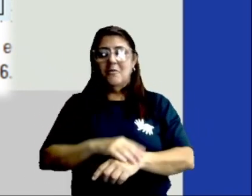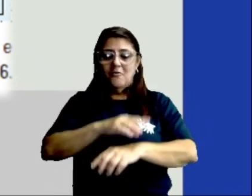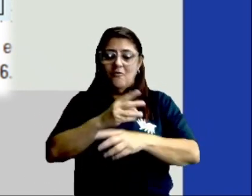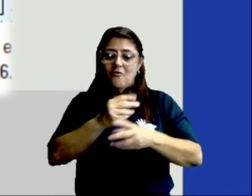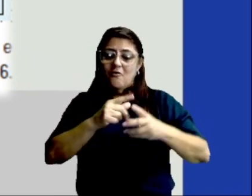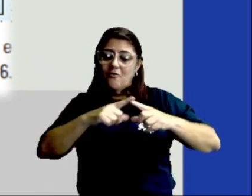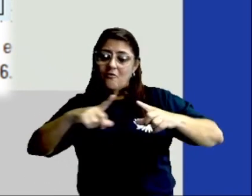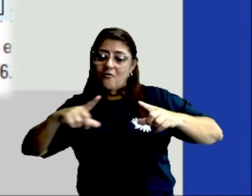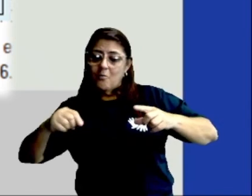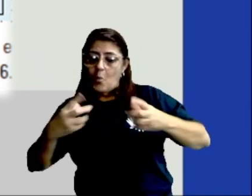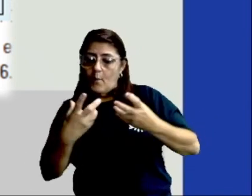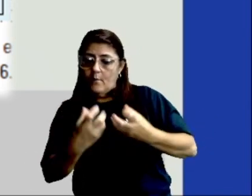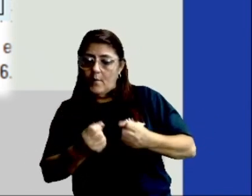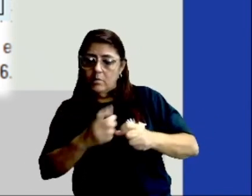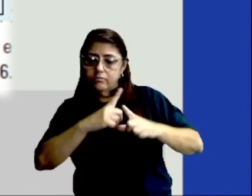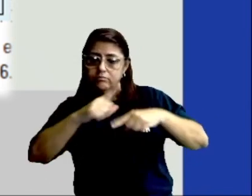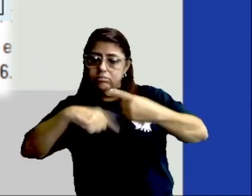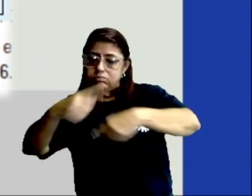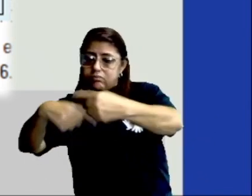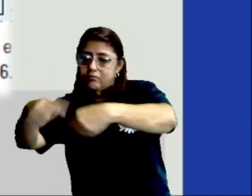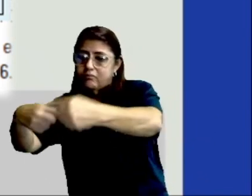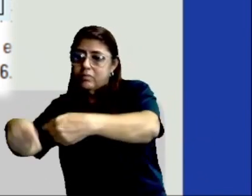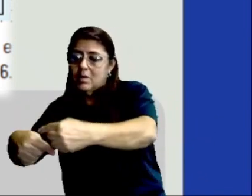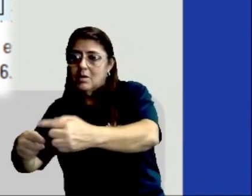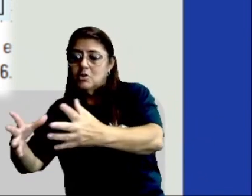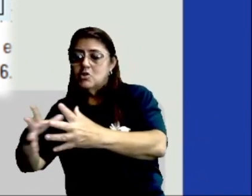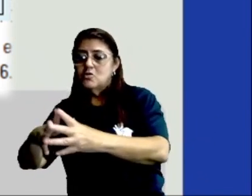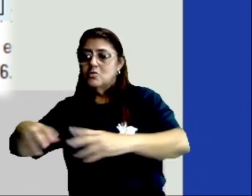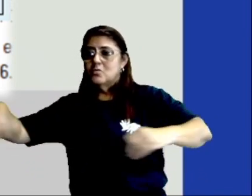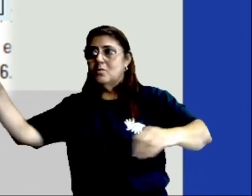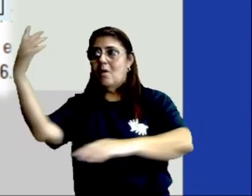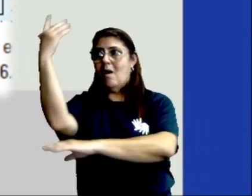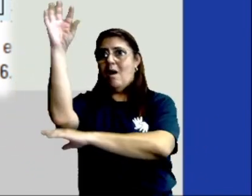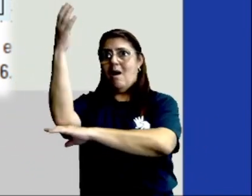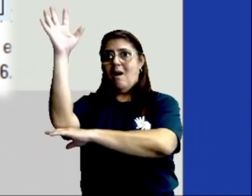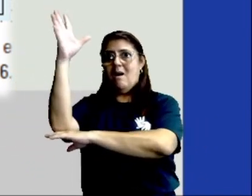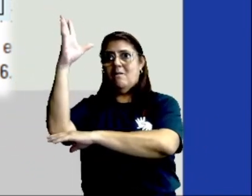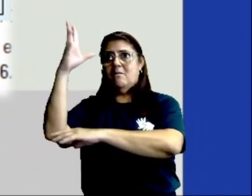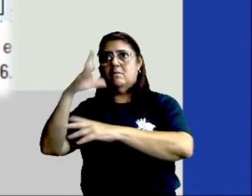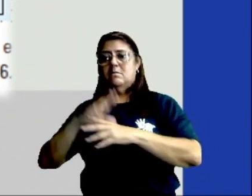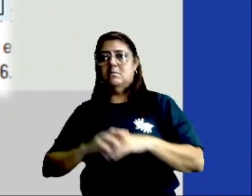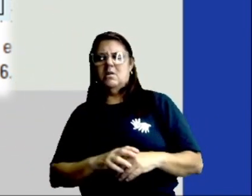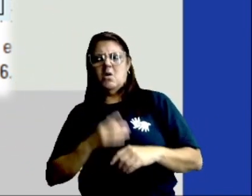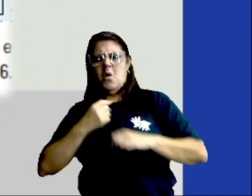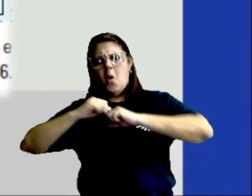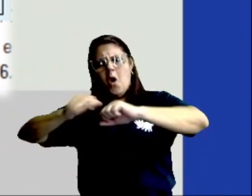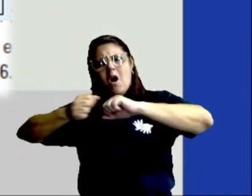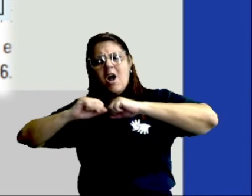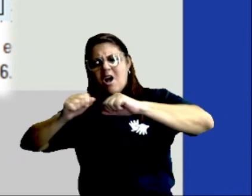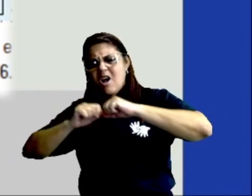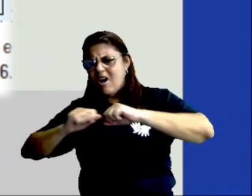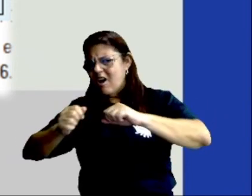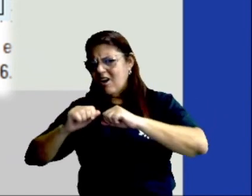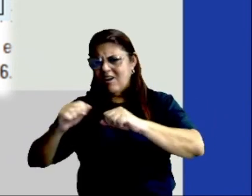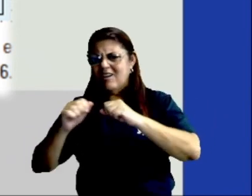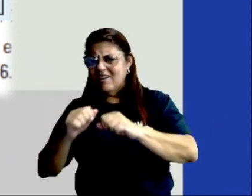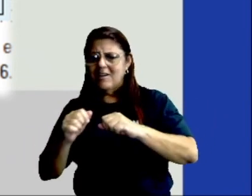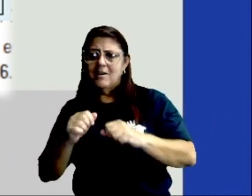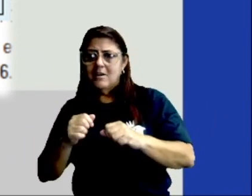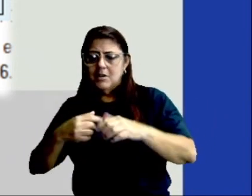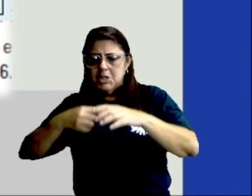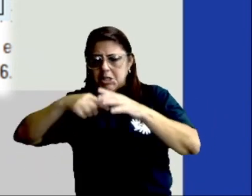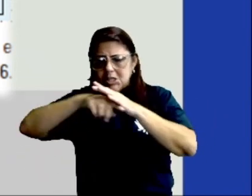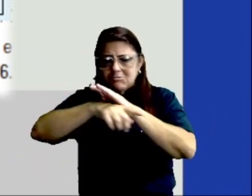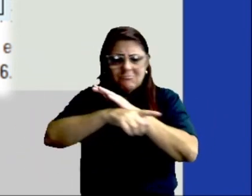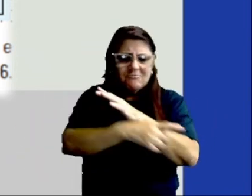folhas secas e sumiu ao pé de uma árvore enorme. Eu saí correndo atrás e enfiei o focinho no buraco entre as raízes